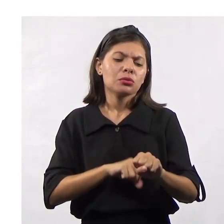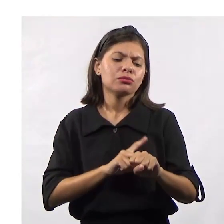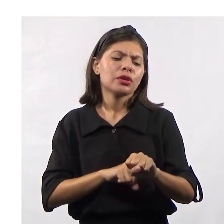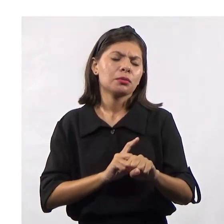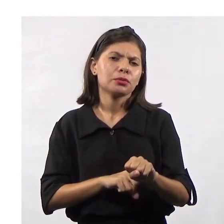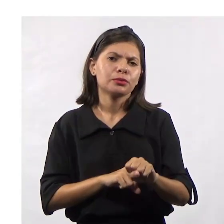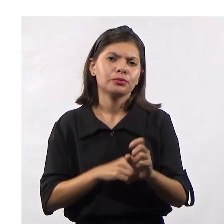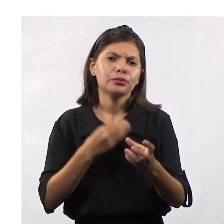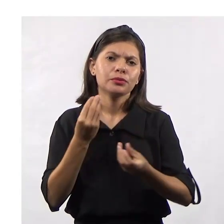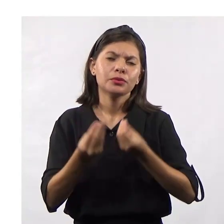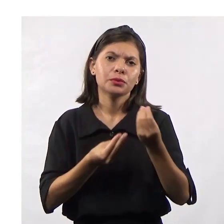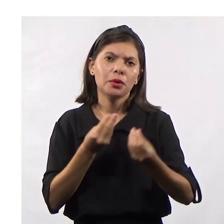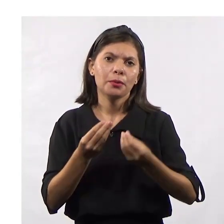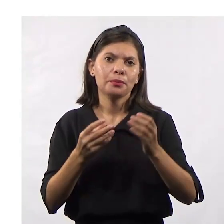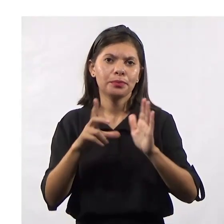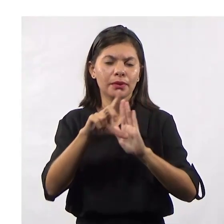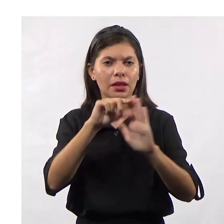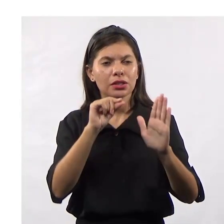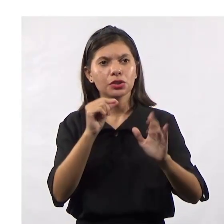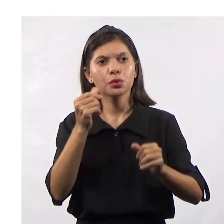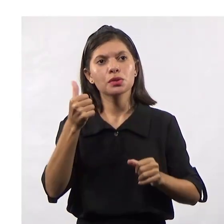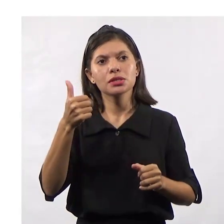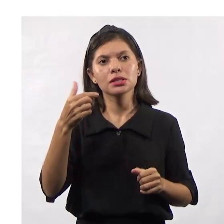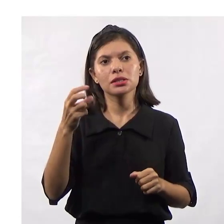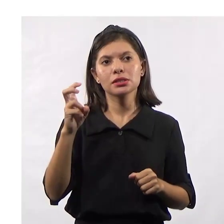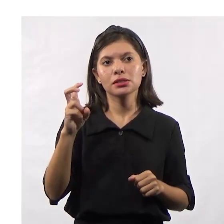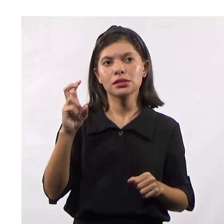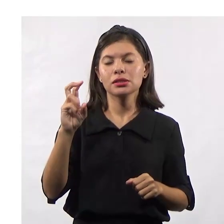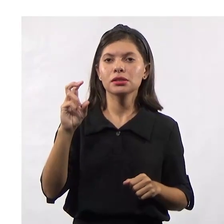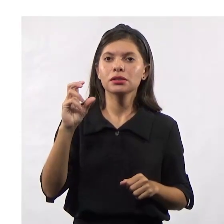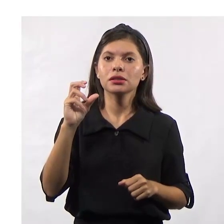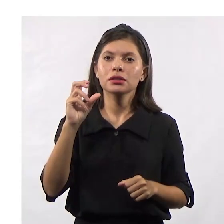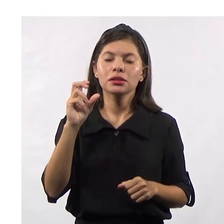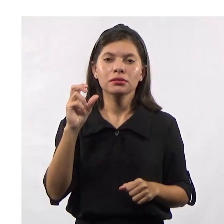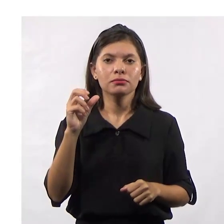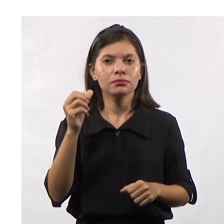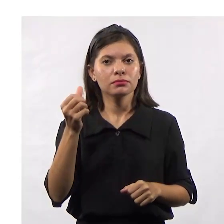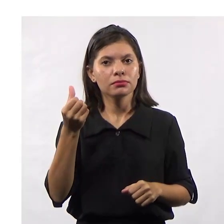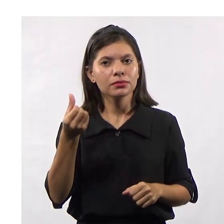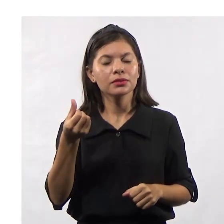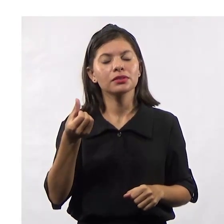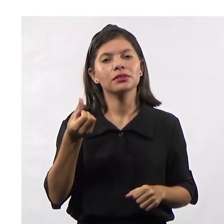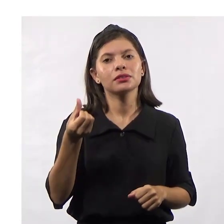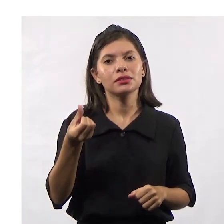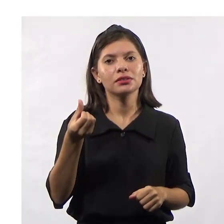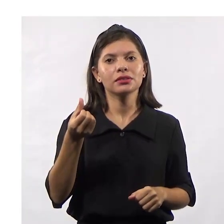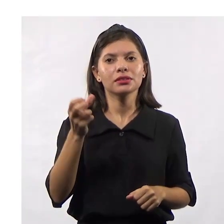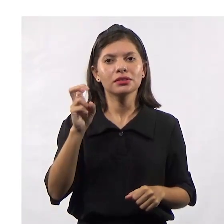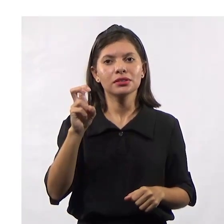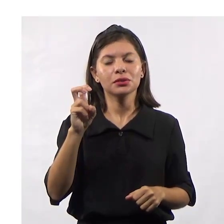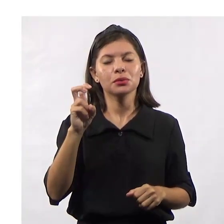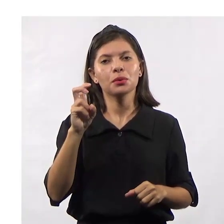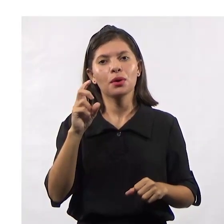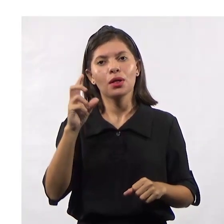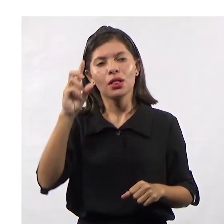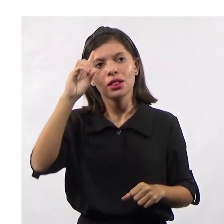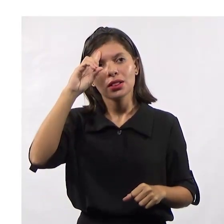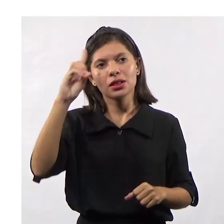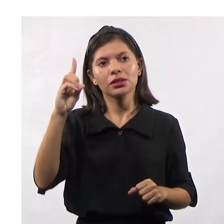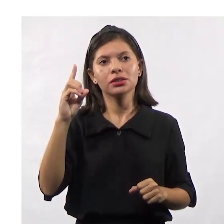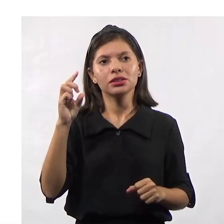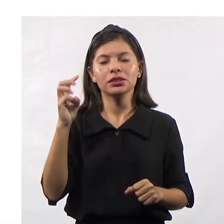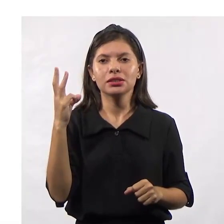Qual é o prazo? Artigo 165 da nova lei de licitação. O prazo em regra é 3